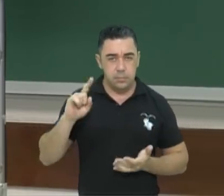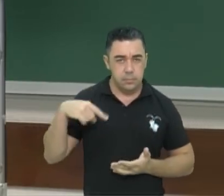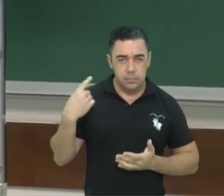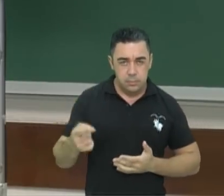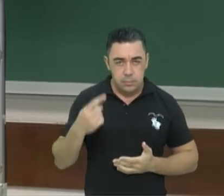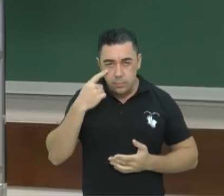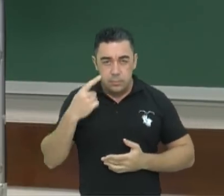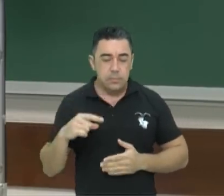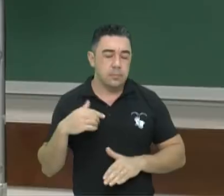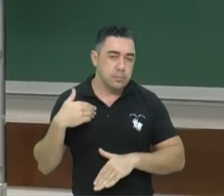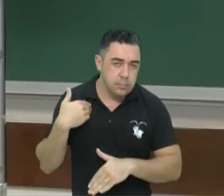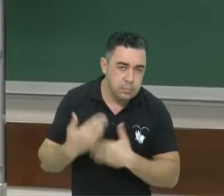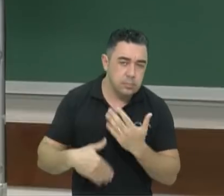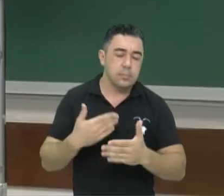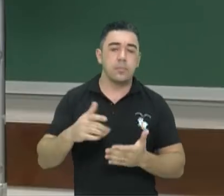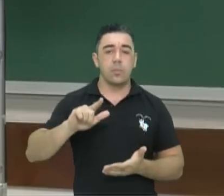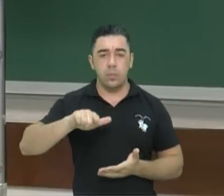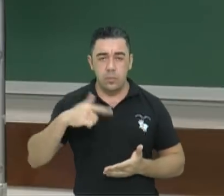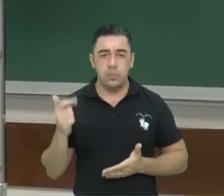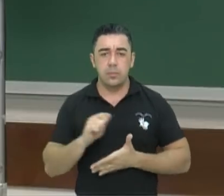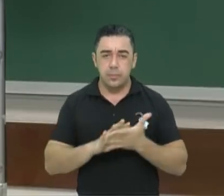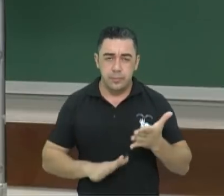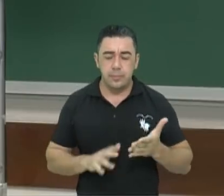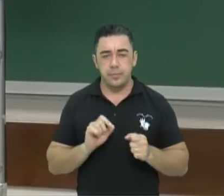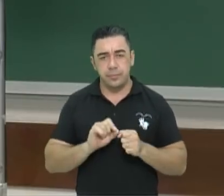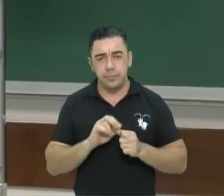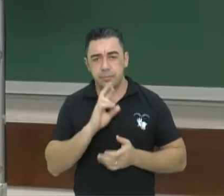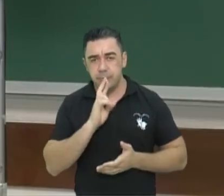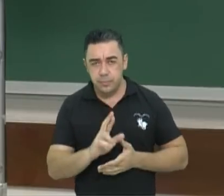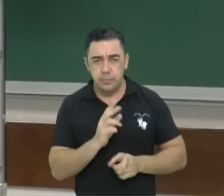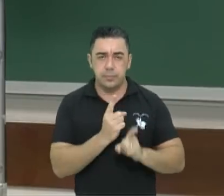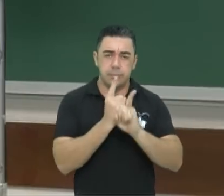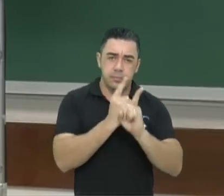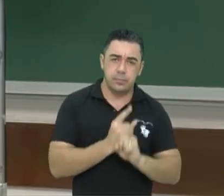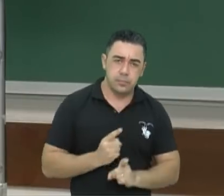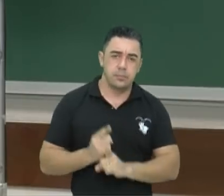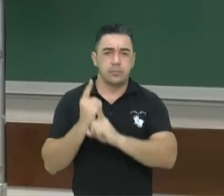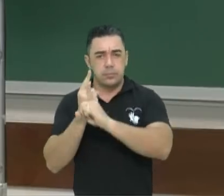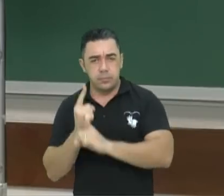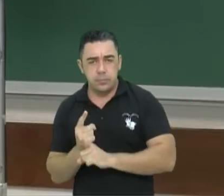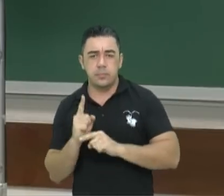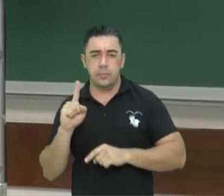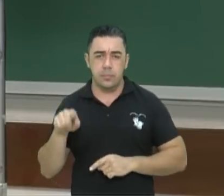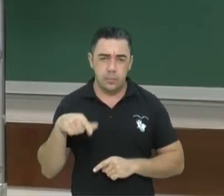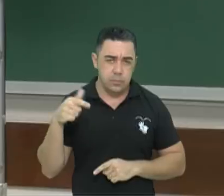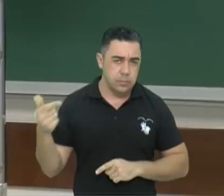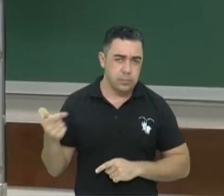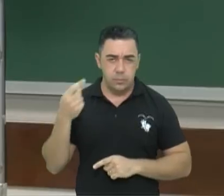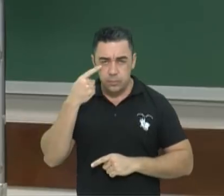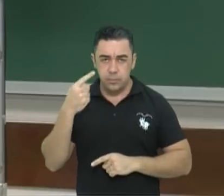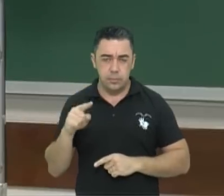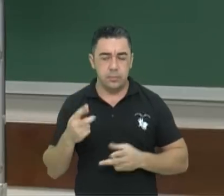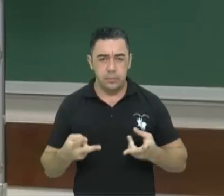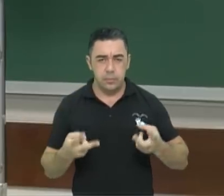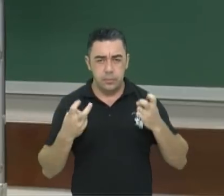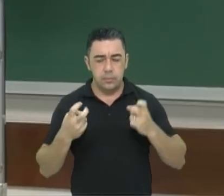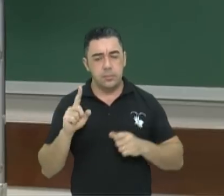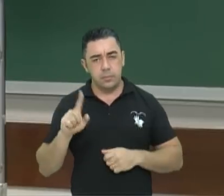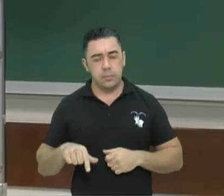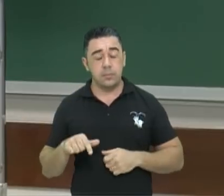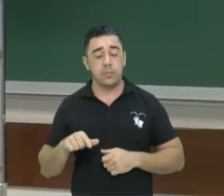gente desenvolveu com outros exercícios, com outras situações,